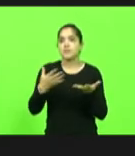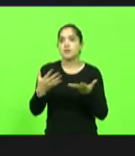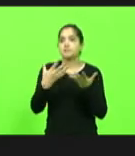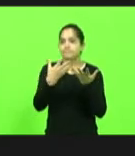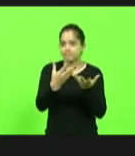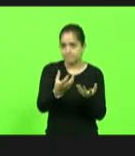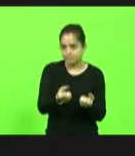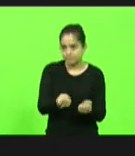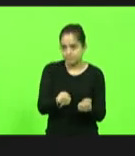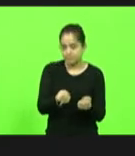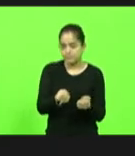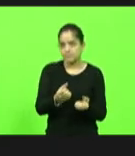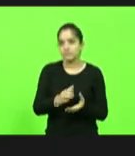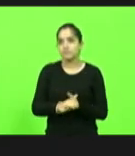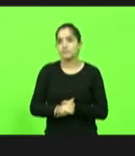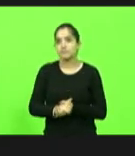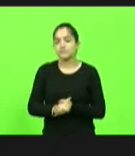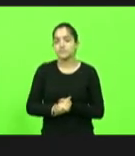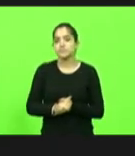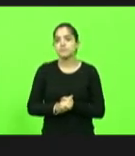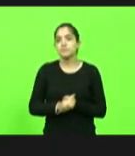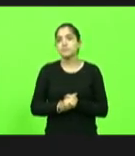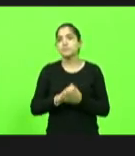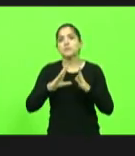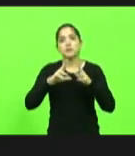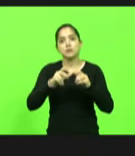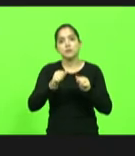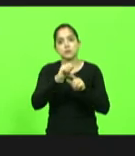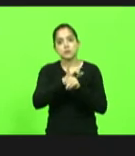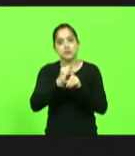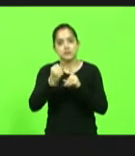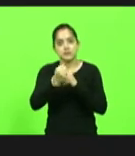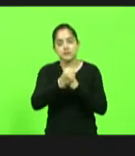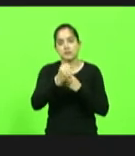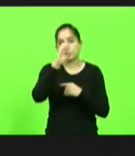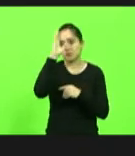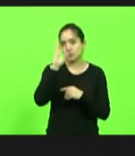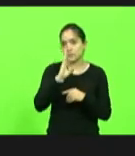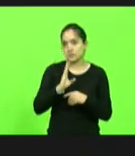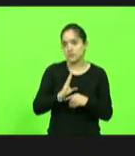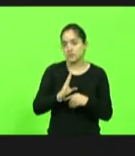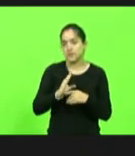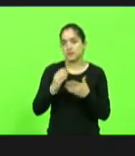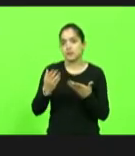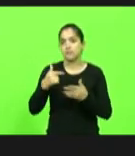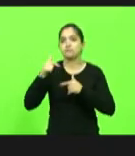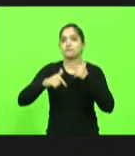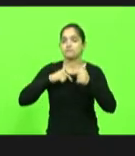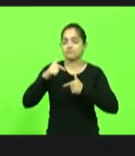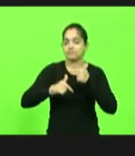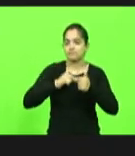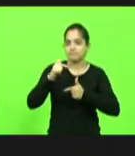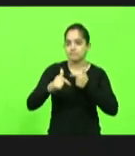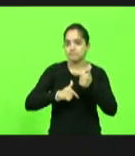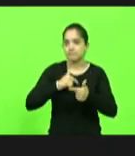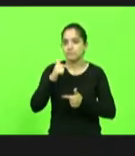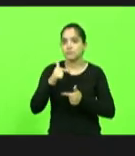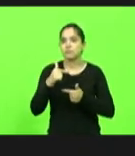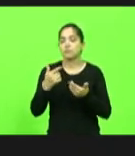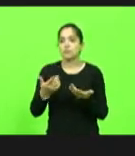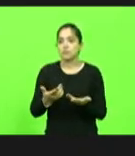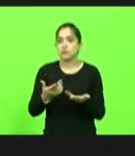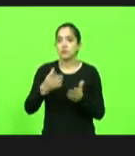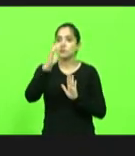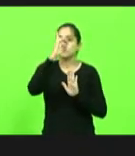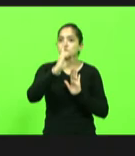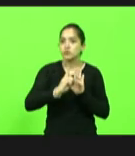acolhidos. Assim como toda a sociedade brasileira e trabalhadores, os nossos